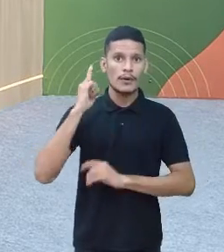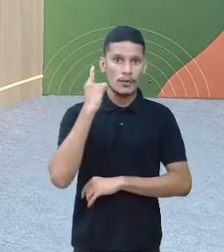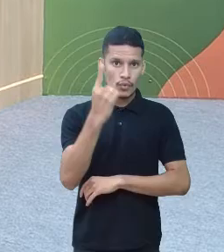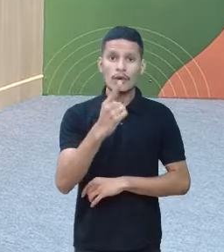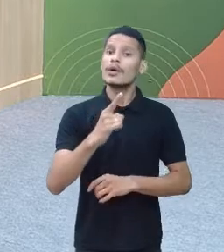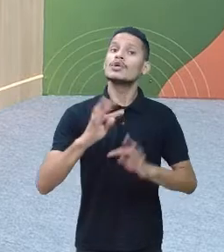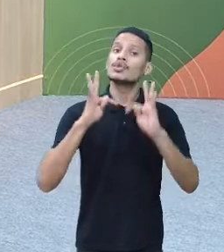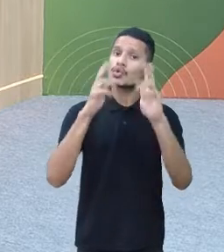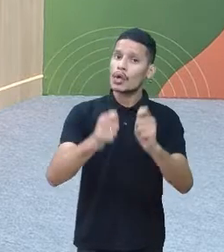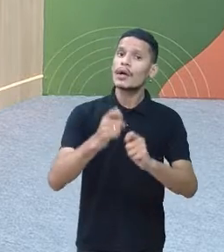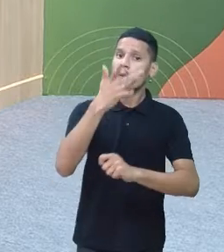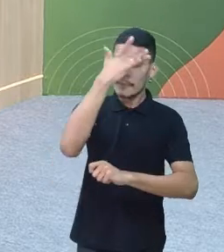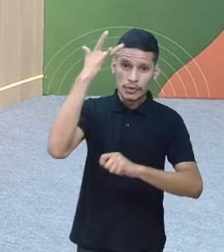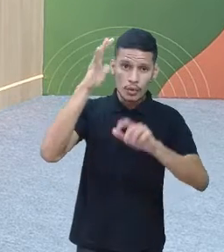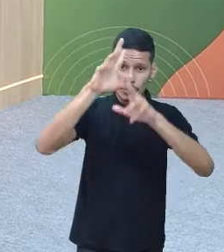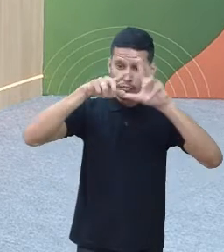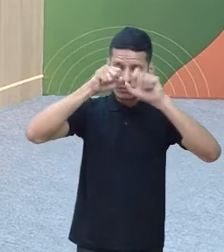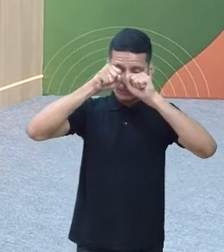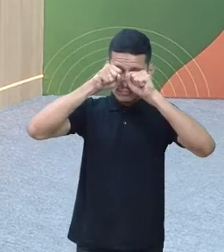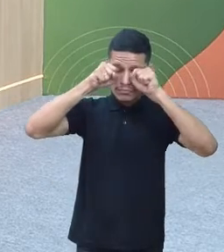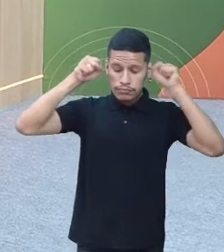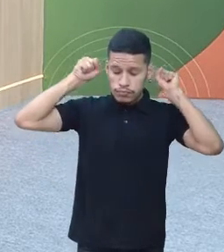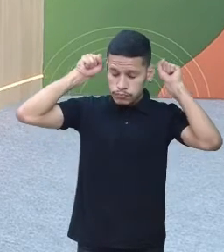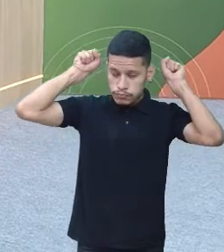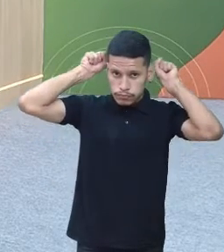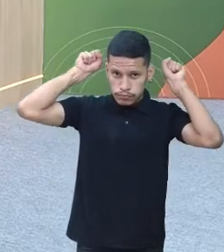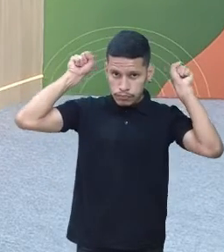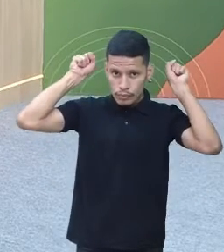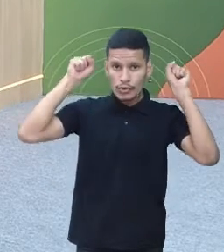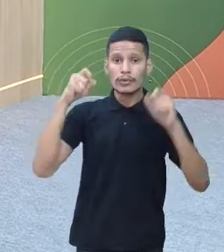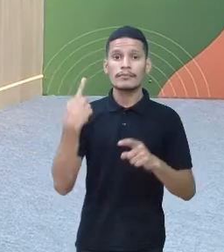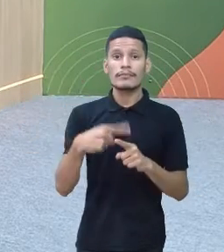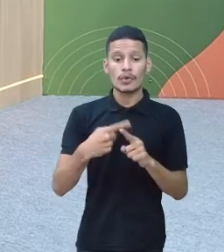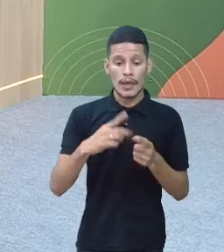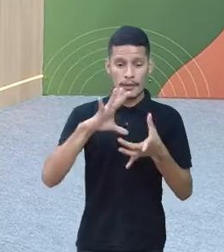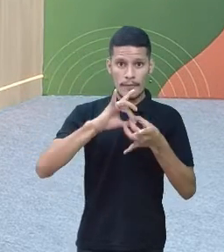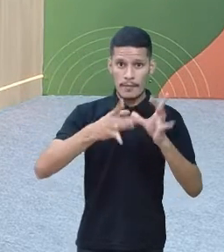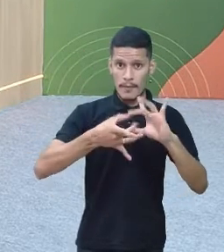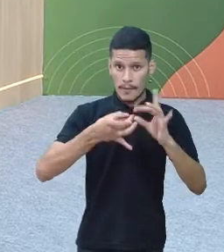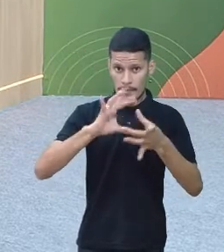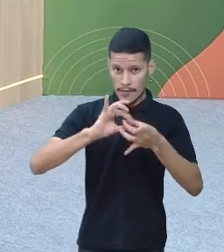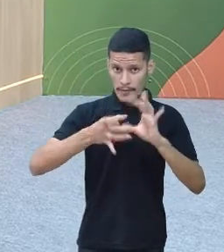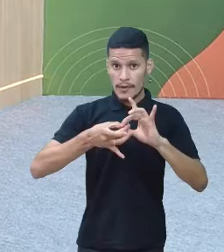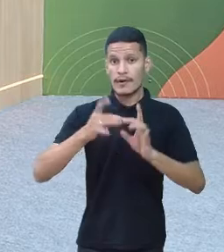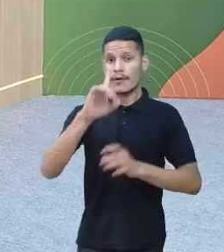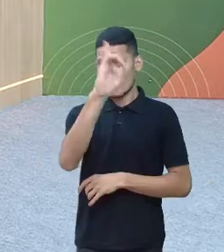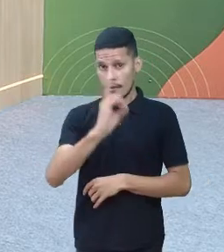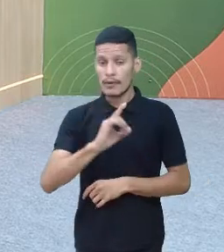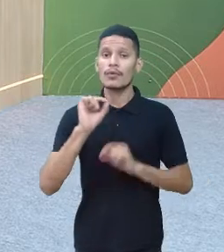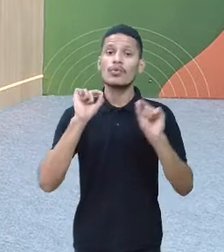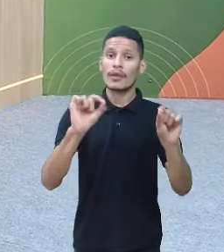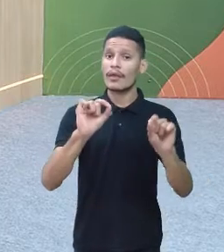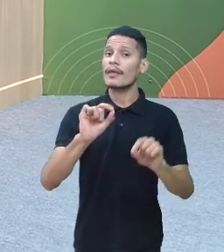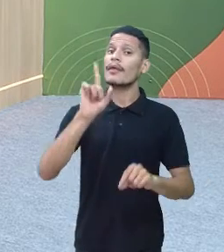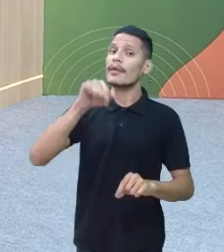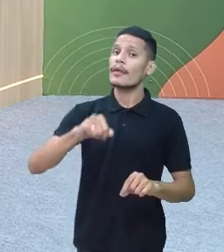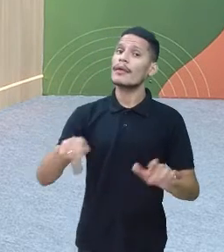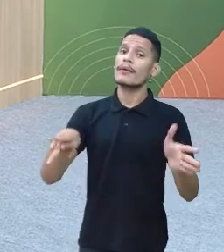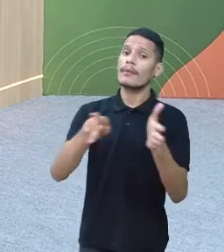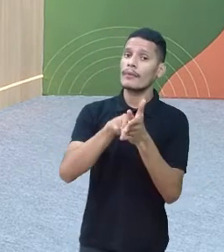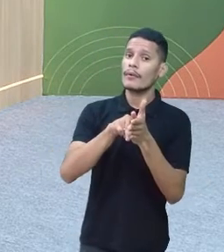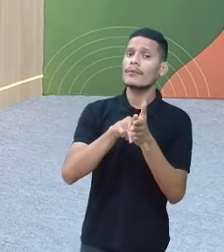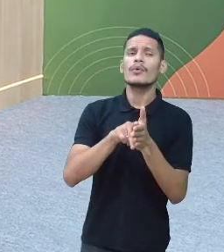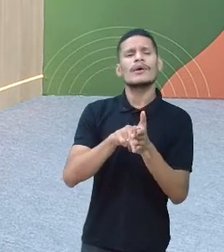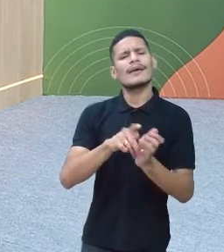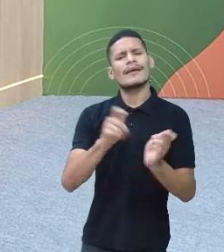vendado, né? Justamente por quê? Porque os Jogos Paralímpicos, né? A Paralimpíada, ele vem